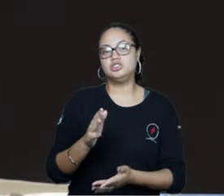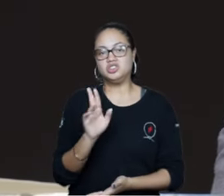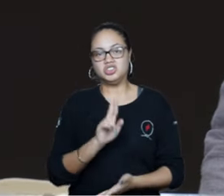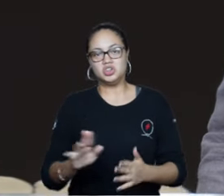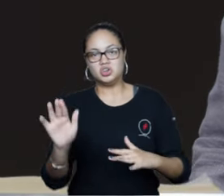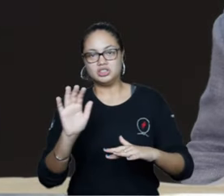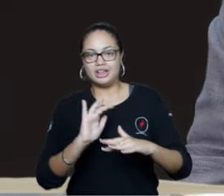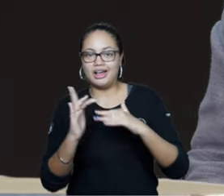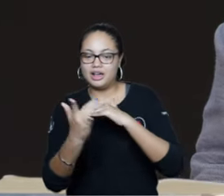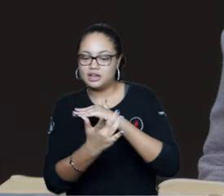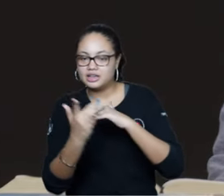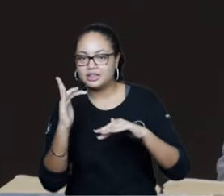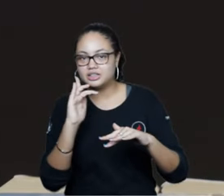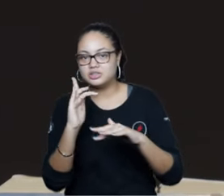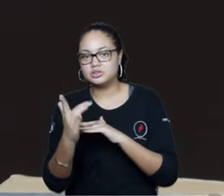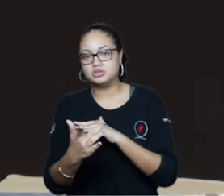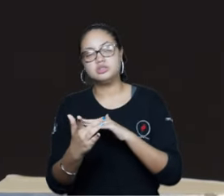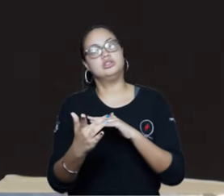sociais